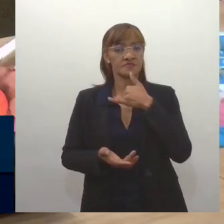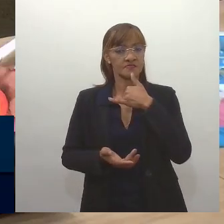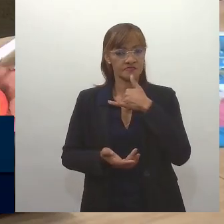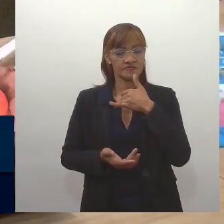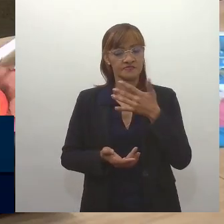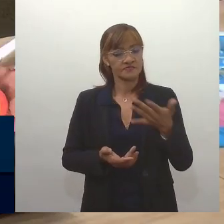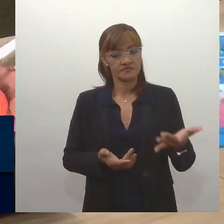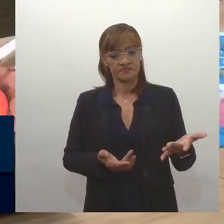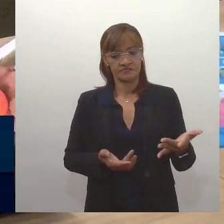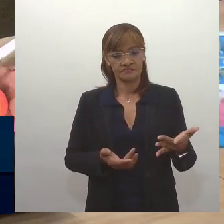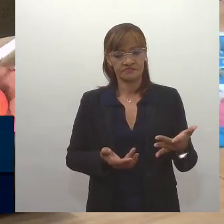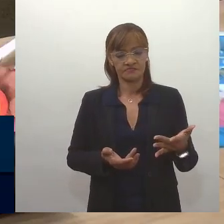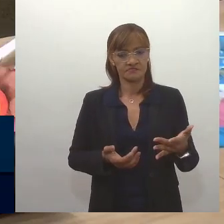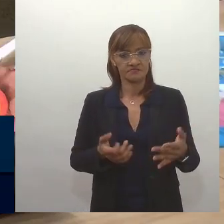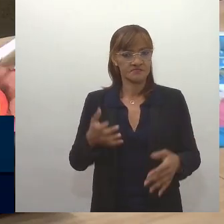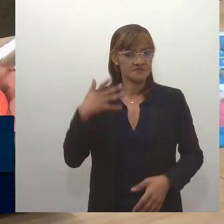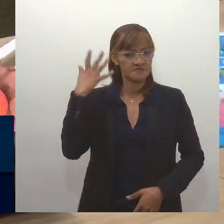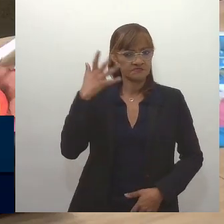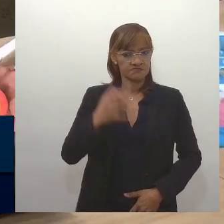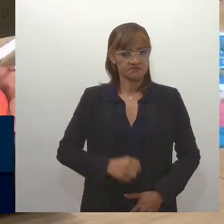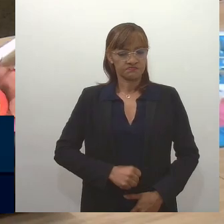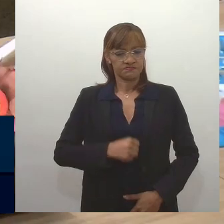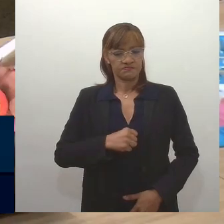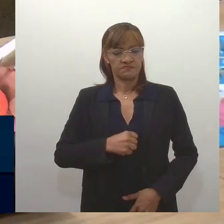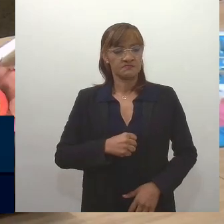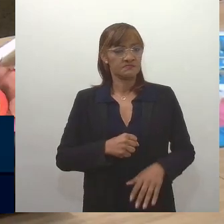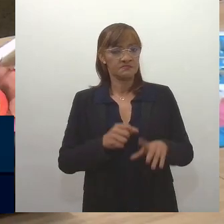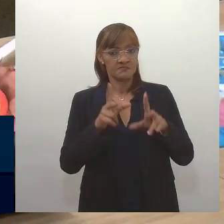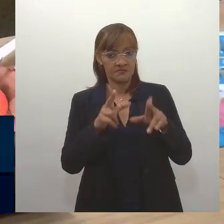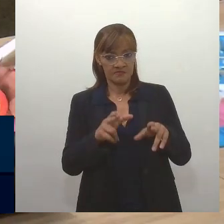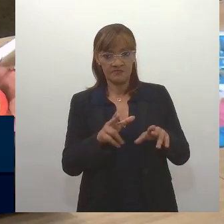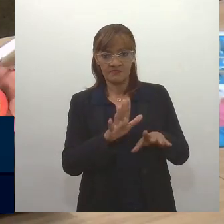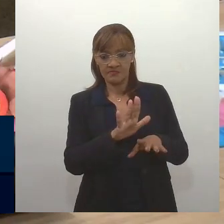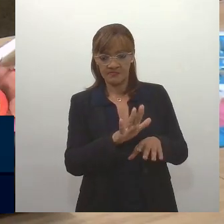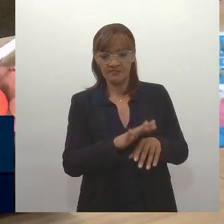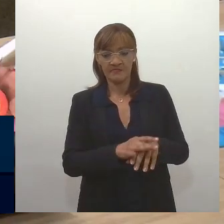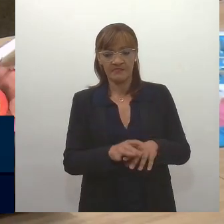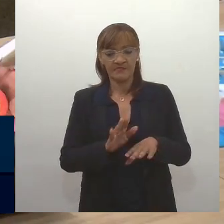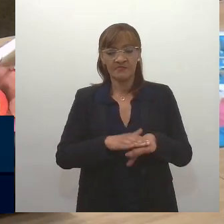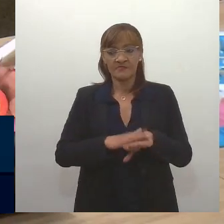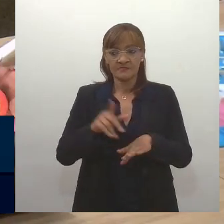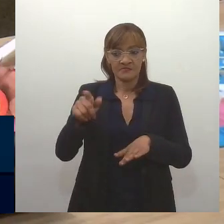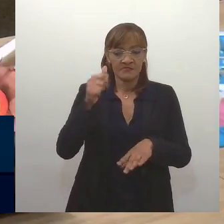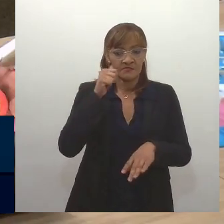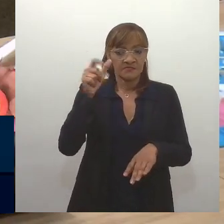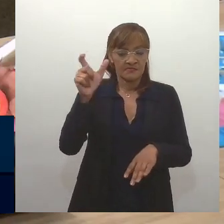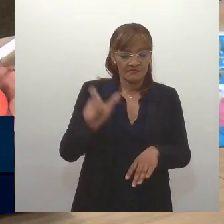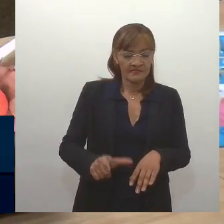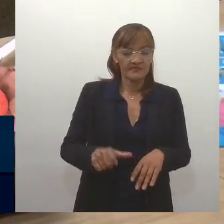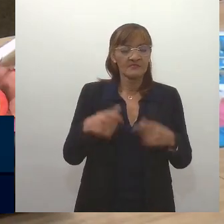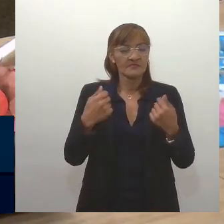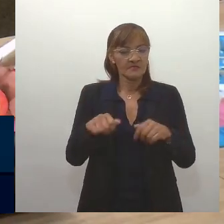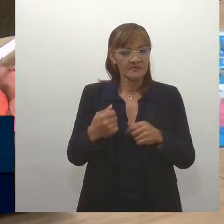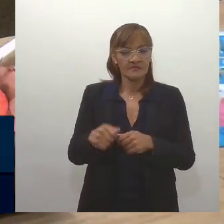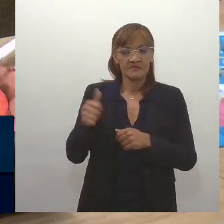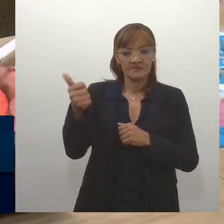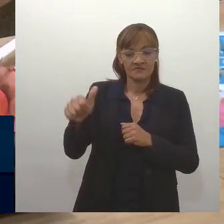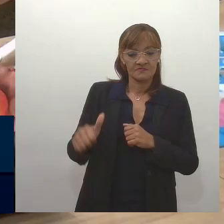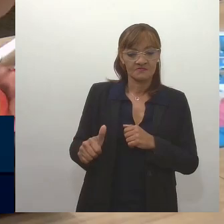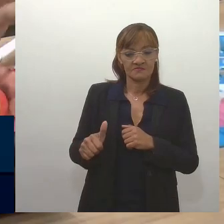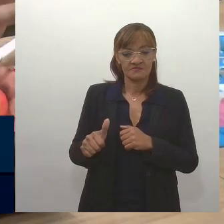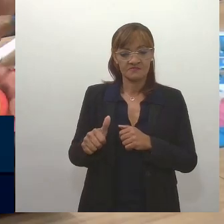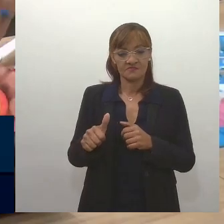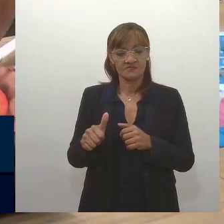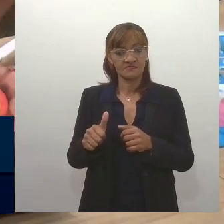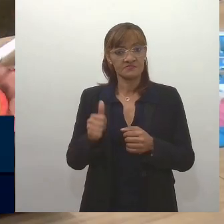ódio como esse né ela que deveria ser investigada sentenciada e punida como qualquer outra pessoa